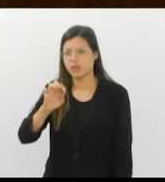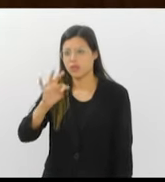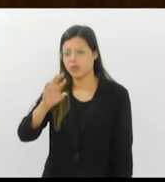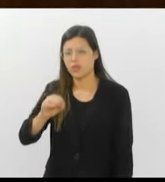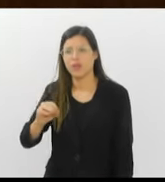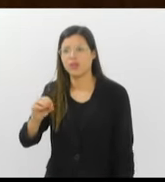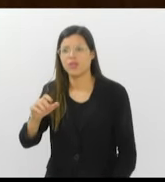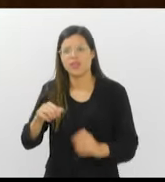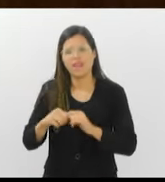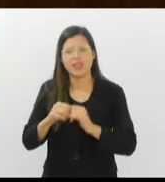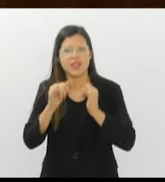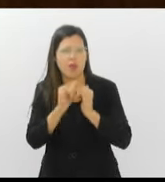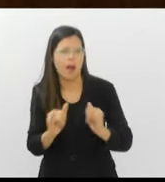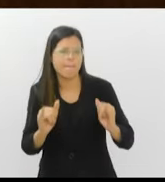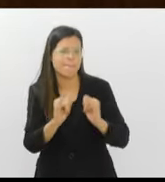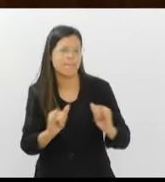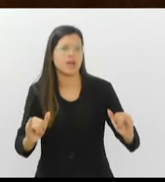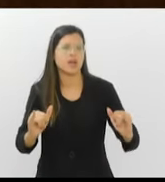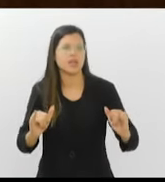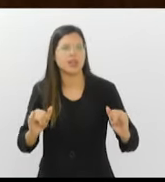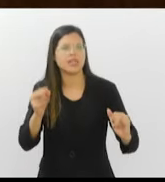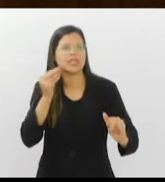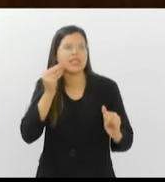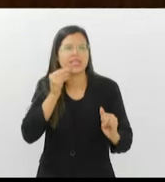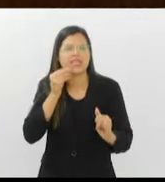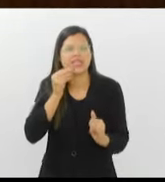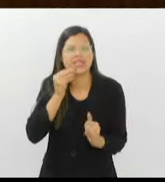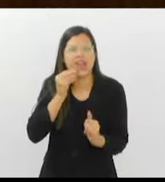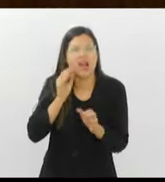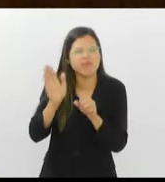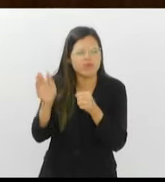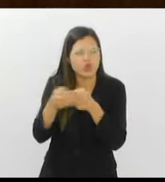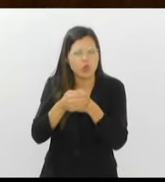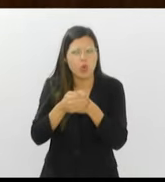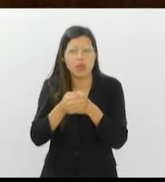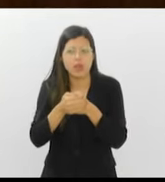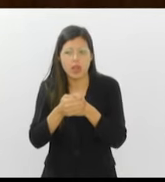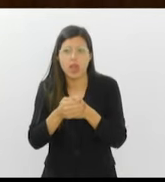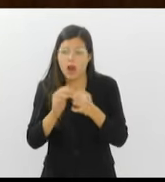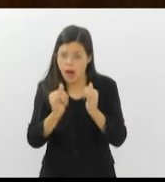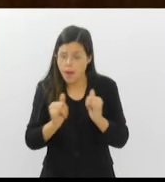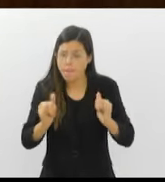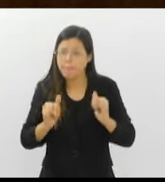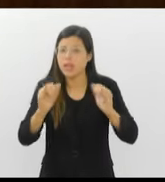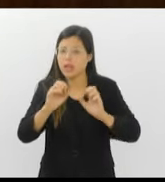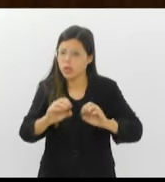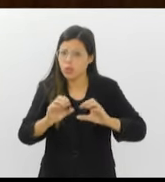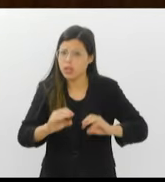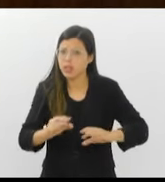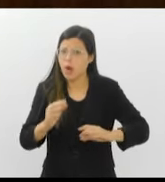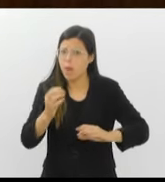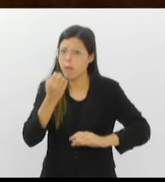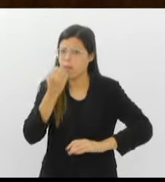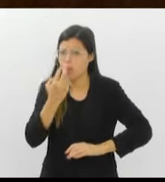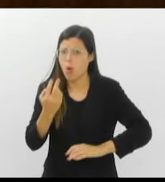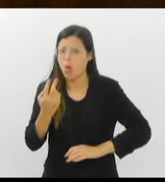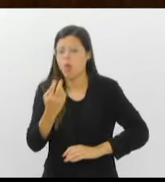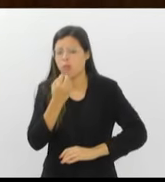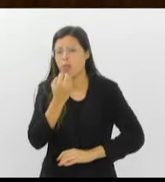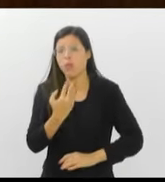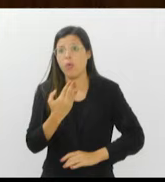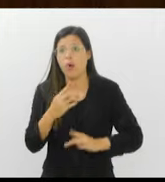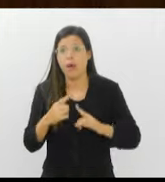campanhazinha para poder minimizar essa situação. Essa campanha educativa é válida, mas que a Secretaria de Transporte faça, pô. Não precisa o